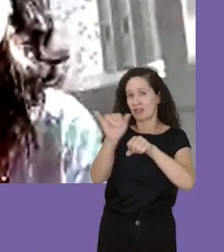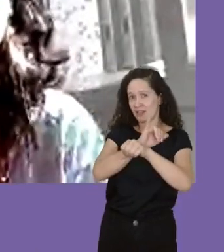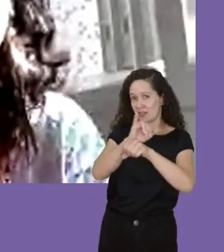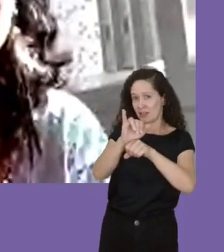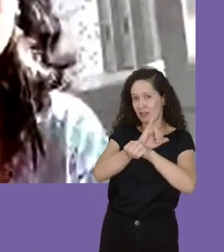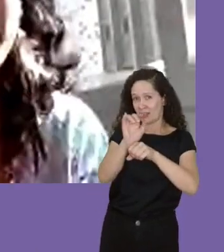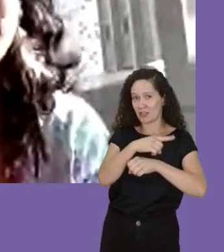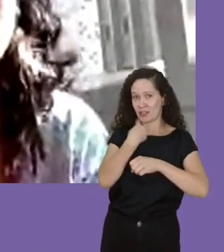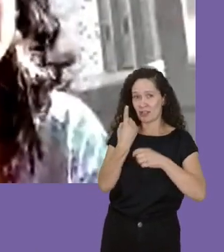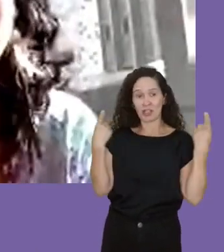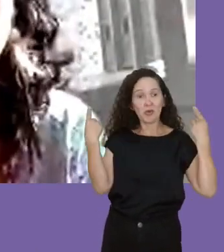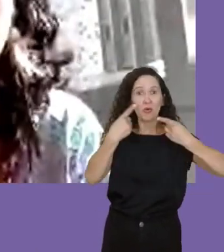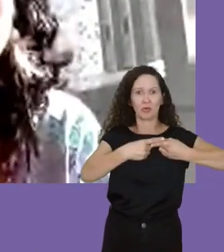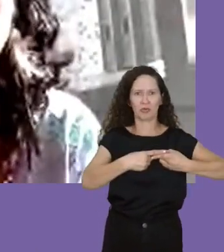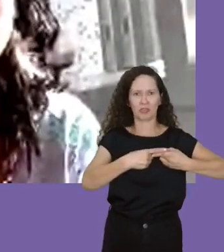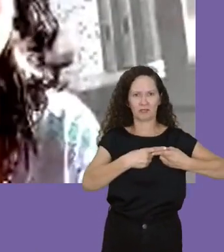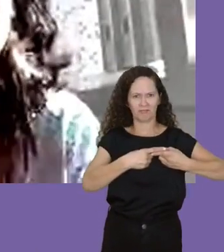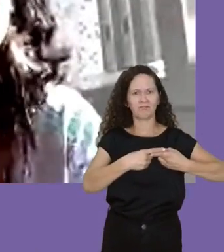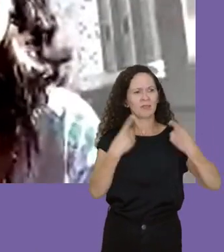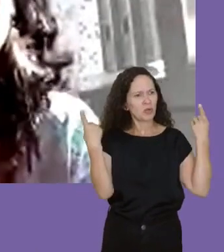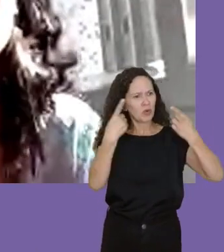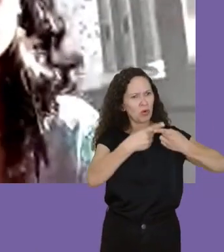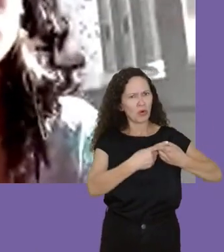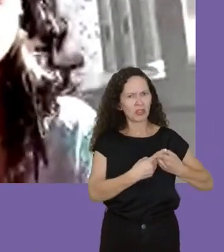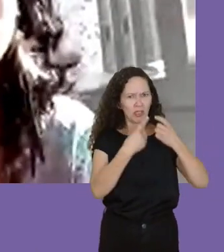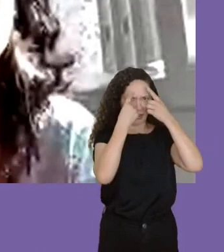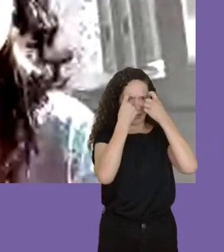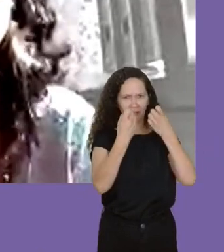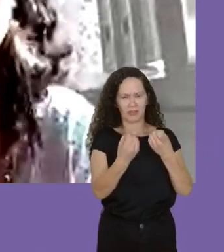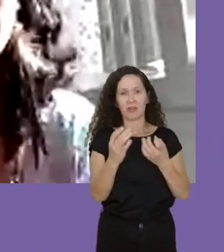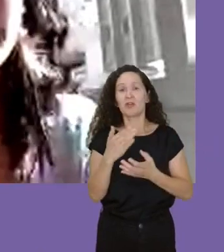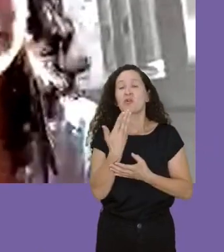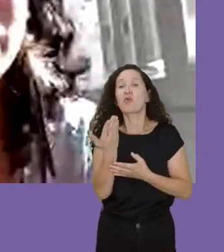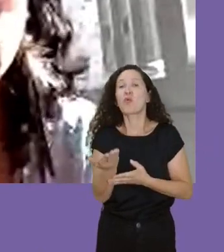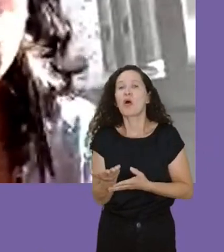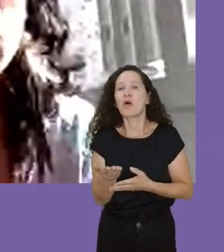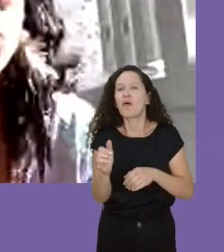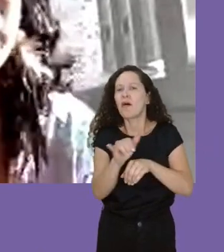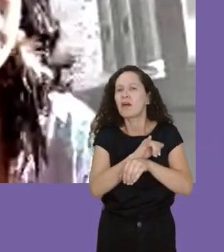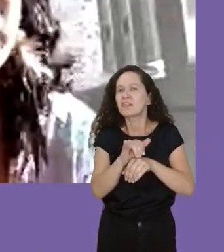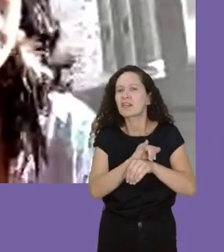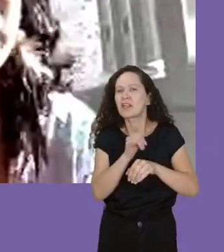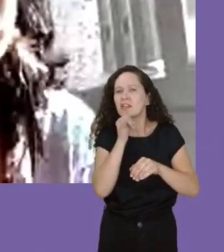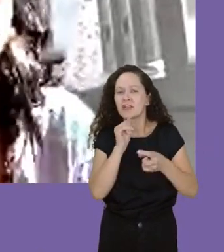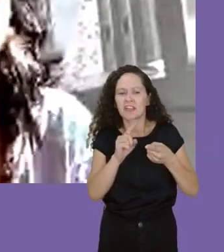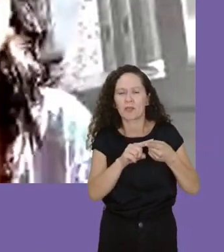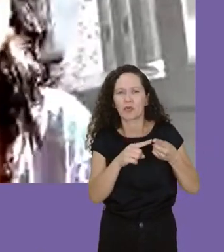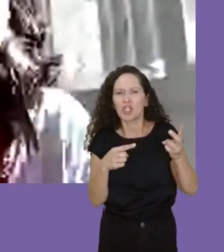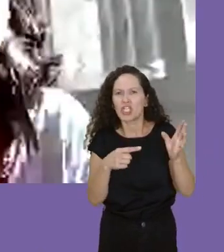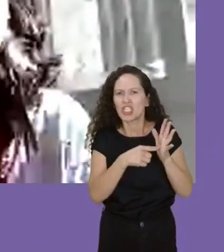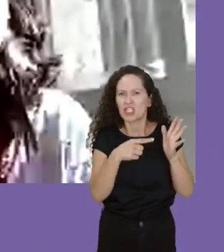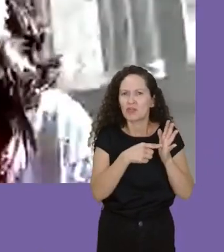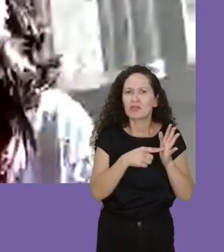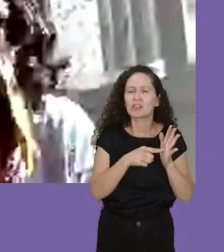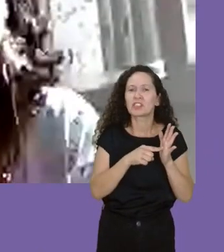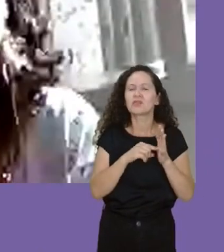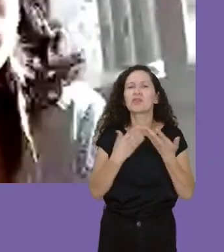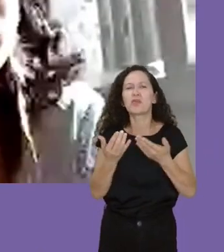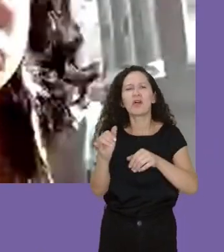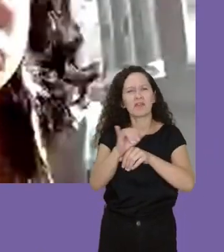gente tem de enfrentamento a essa violência, quais são os mecanismos que a gente tem de denúncia, quais a gente